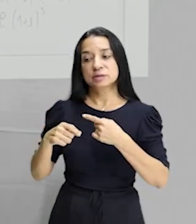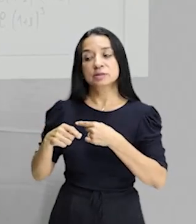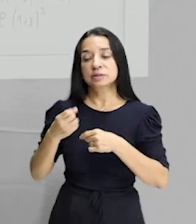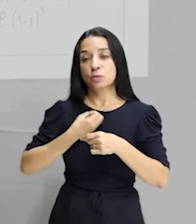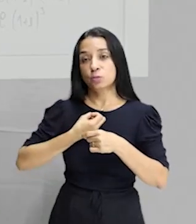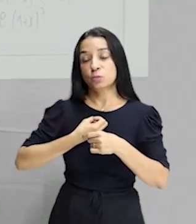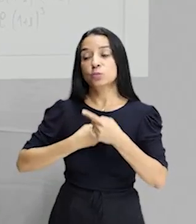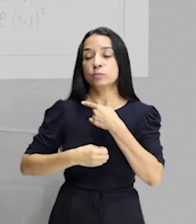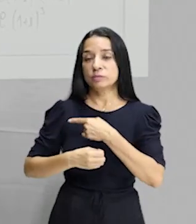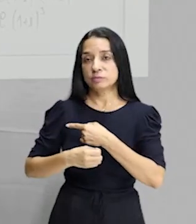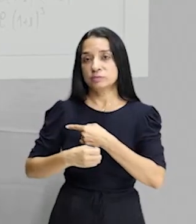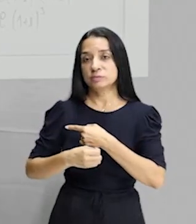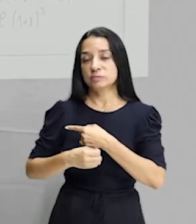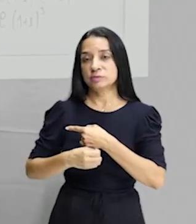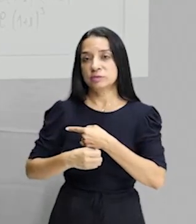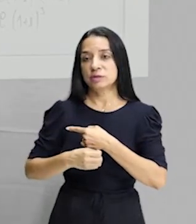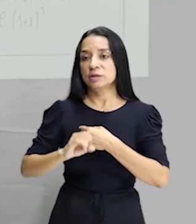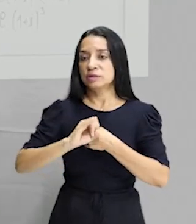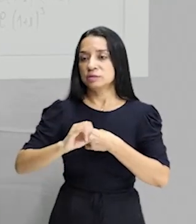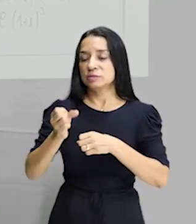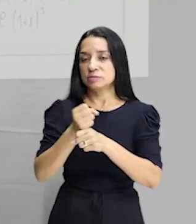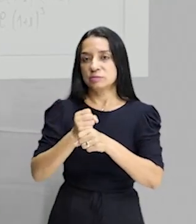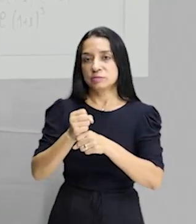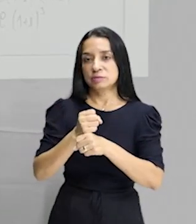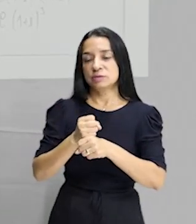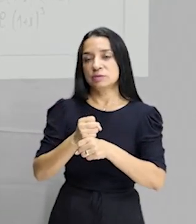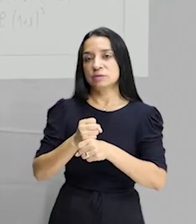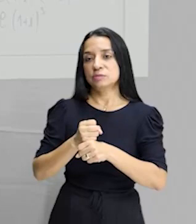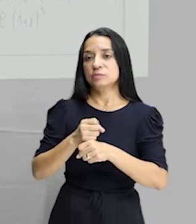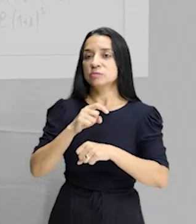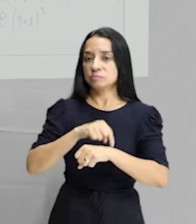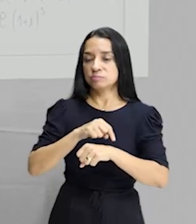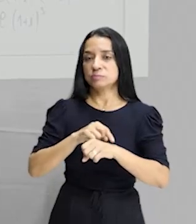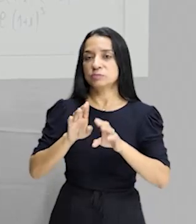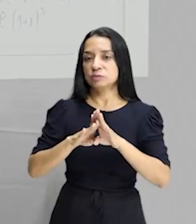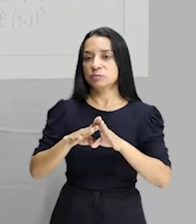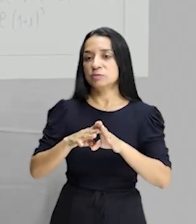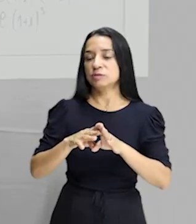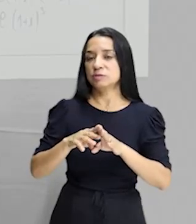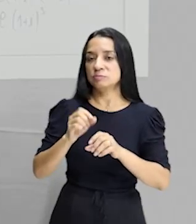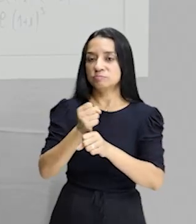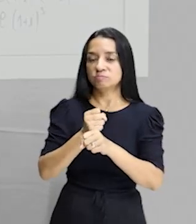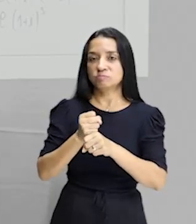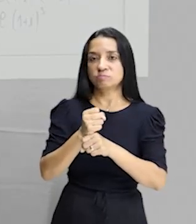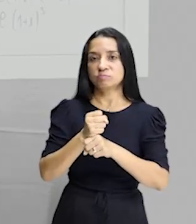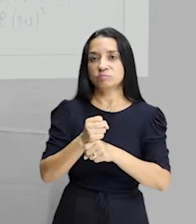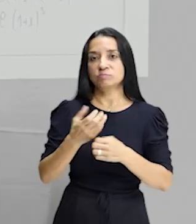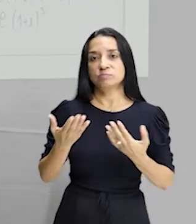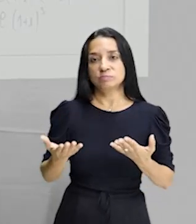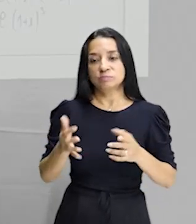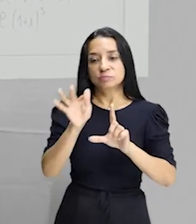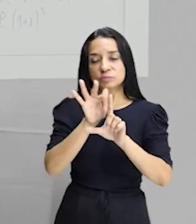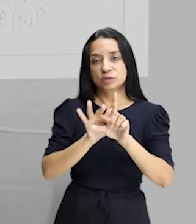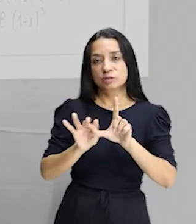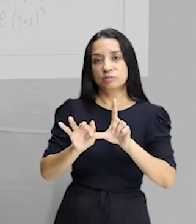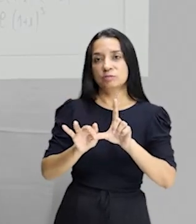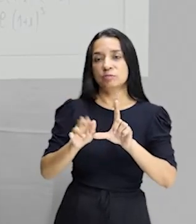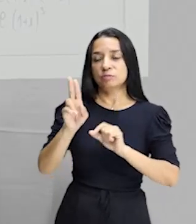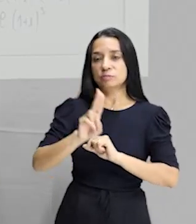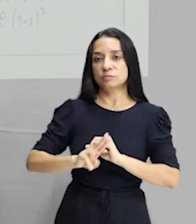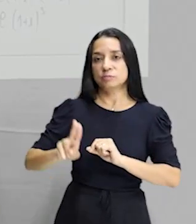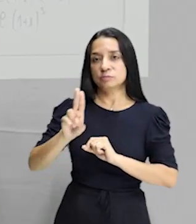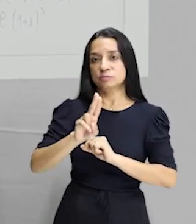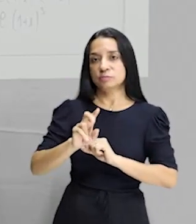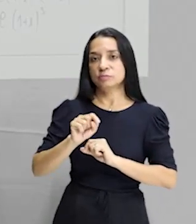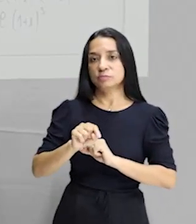tá se essa taxa tal ano o tempo também tem que estar ao ano certo Então essa é a fórmula que a gente vai